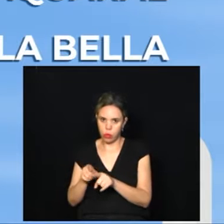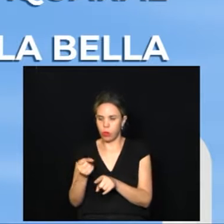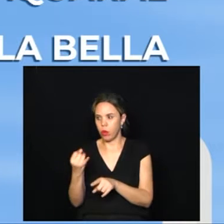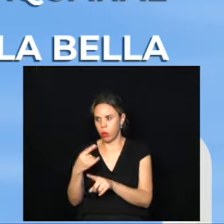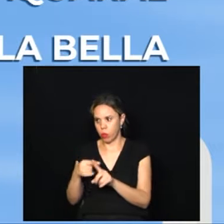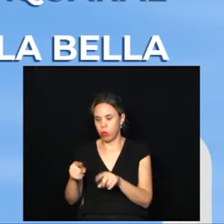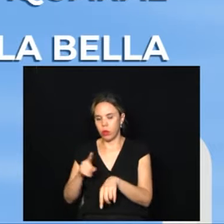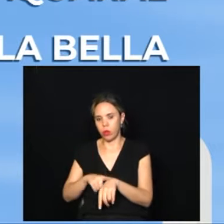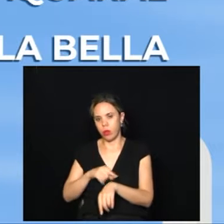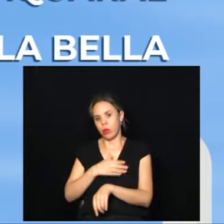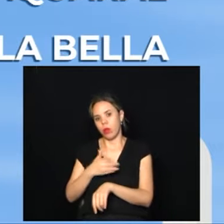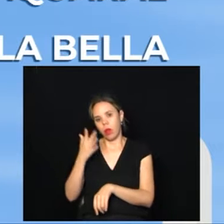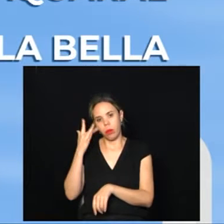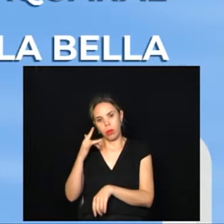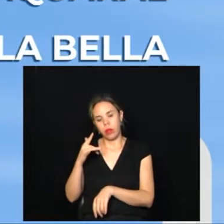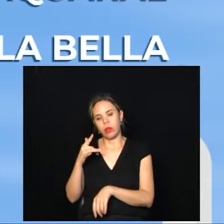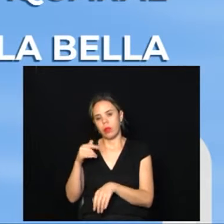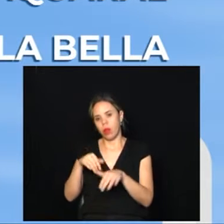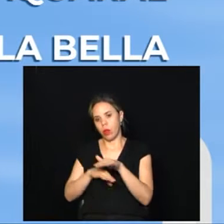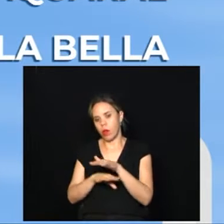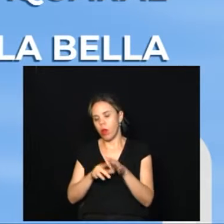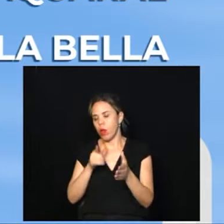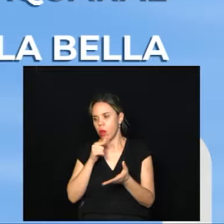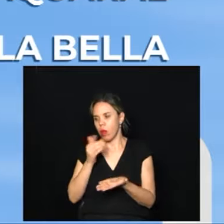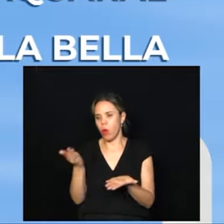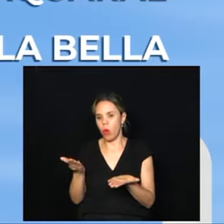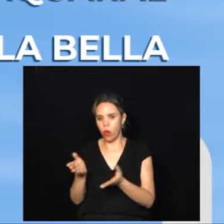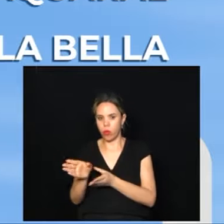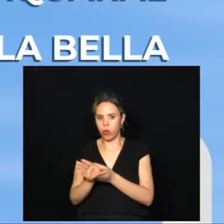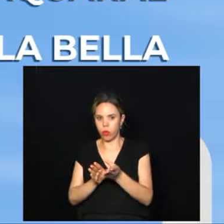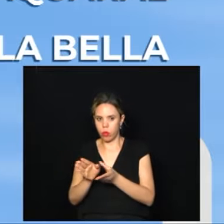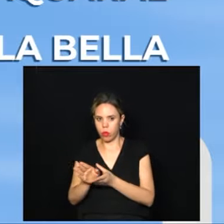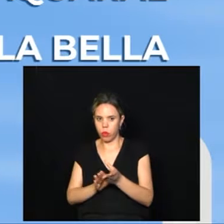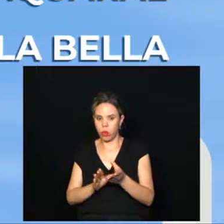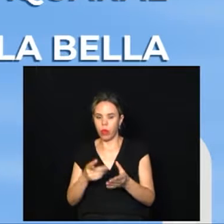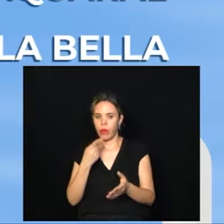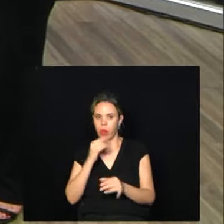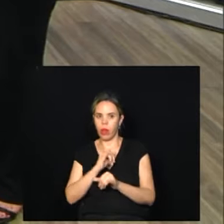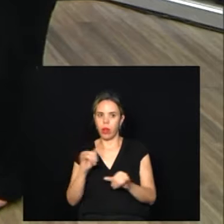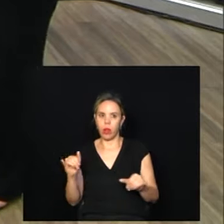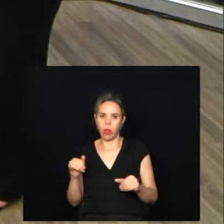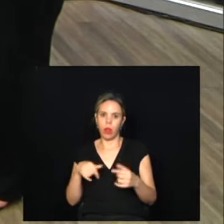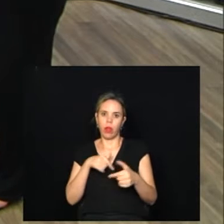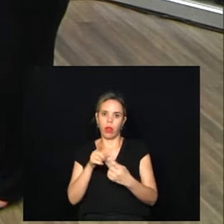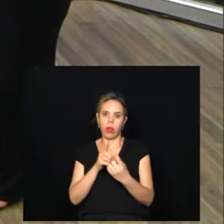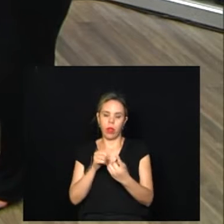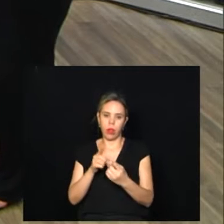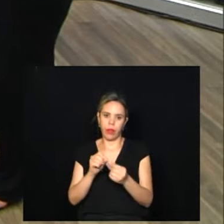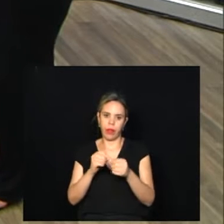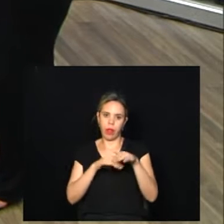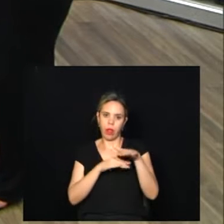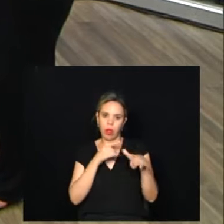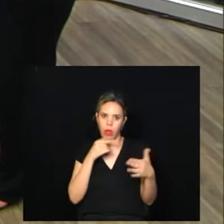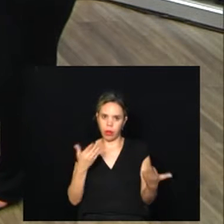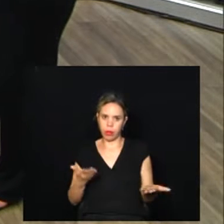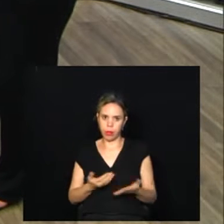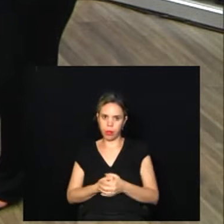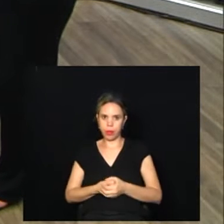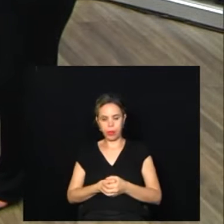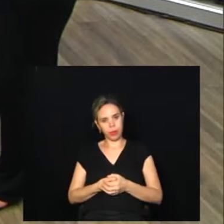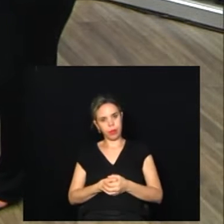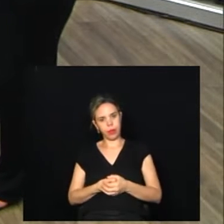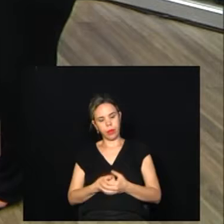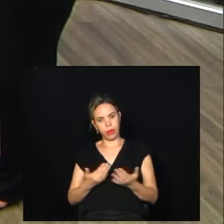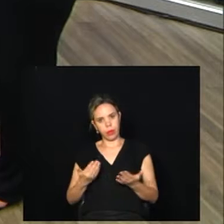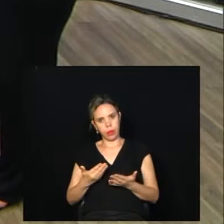parcial. Então, a recomendação, como a gente sempre fala aqui quando dá esse serviço, é que faça a reserva de água